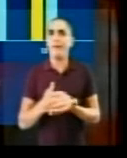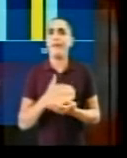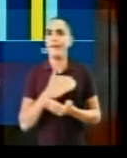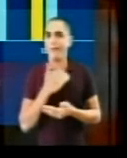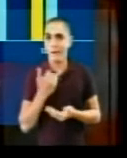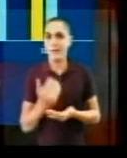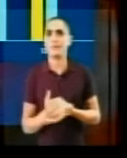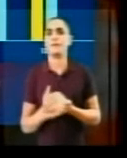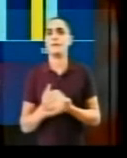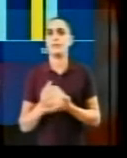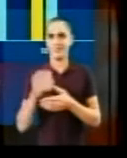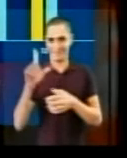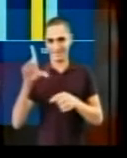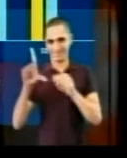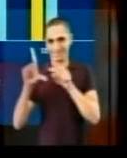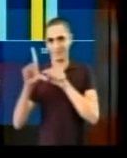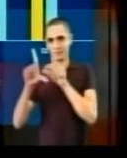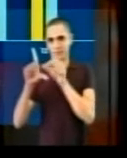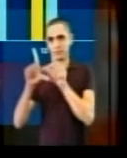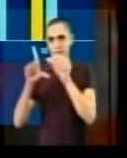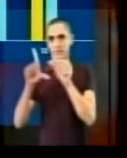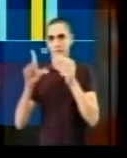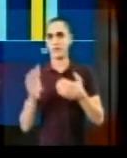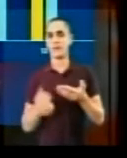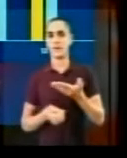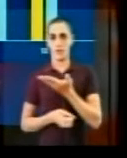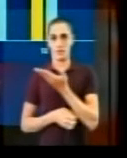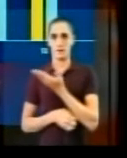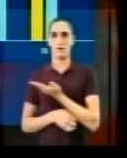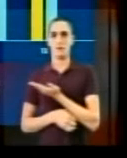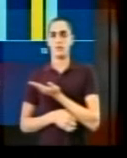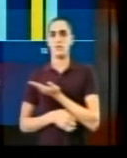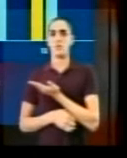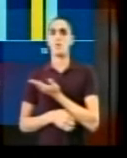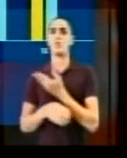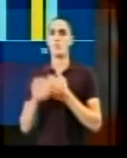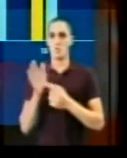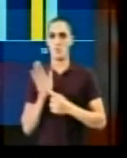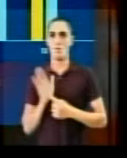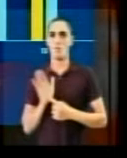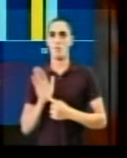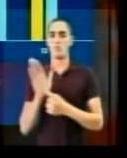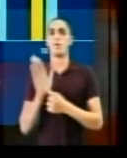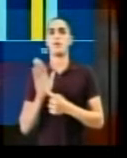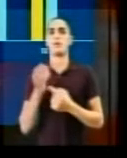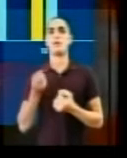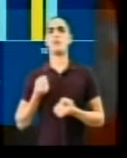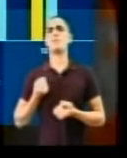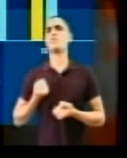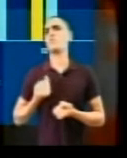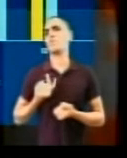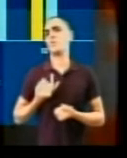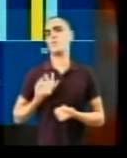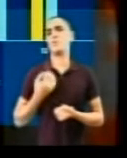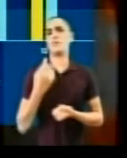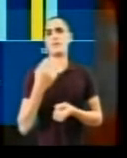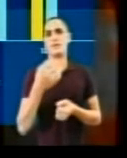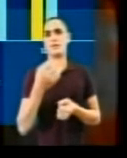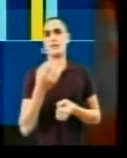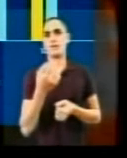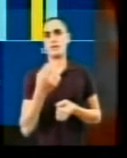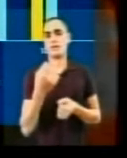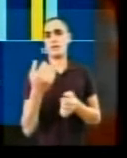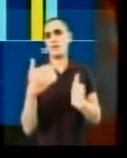um apanhado desses 10 últimos óbitos que eu vou apresentar hoje, que vocês veem na coluna